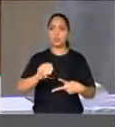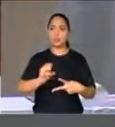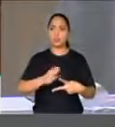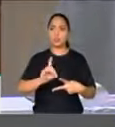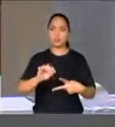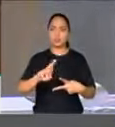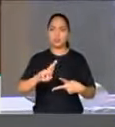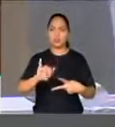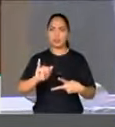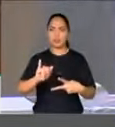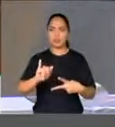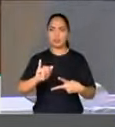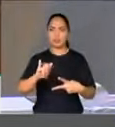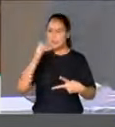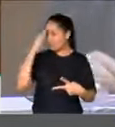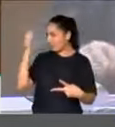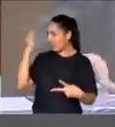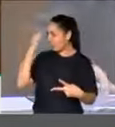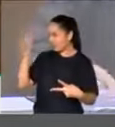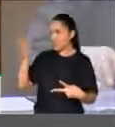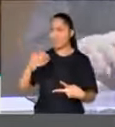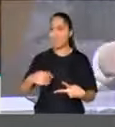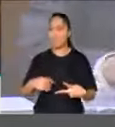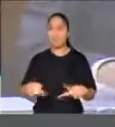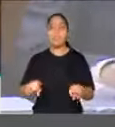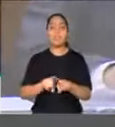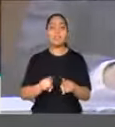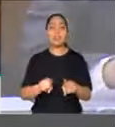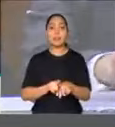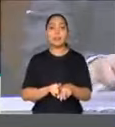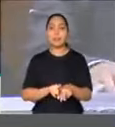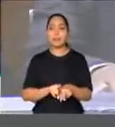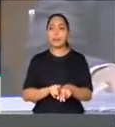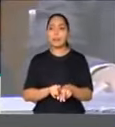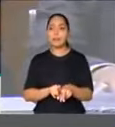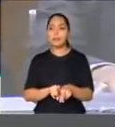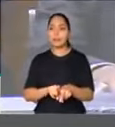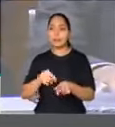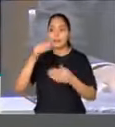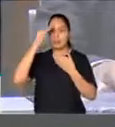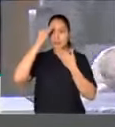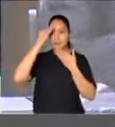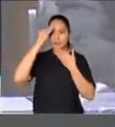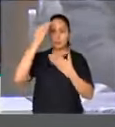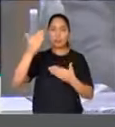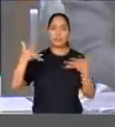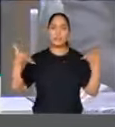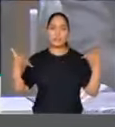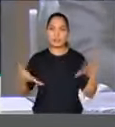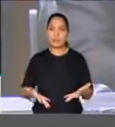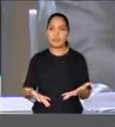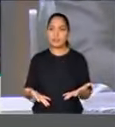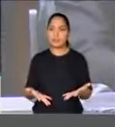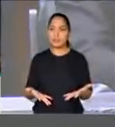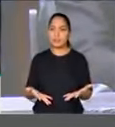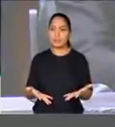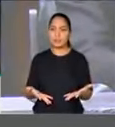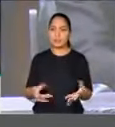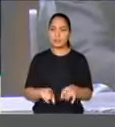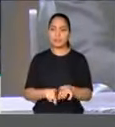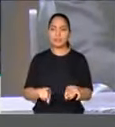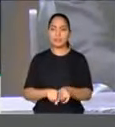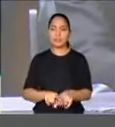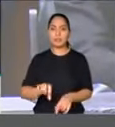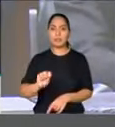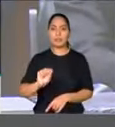E a gente queria, muito obrigada. E a gente queria agradecer muito a presença da